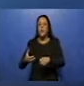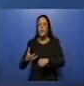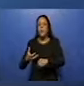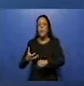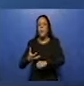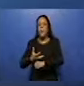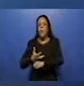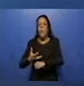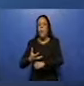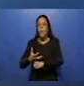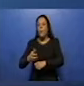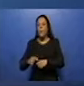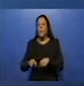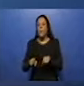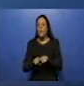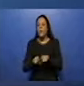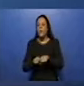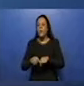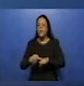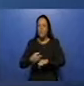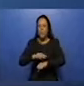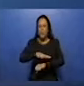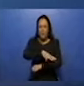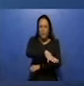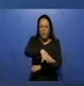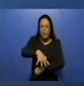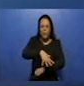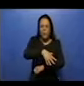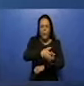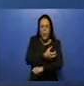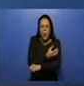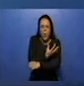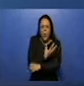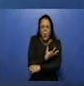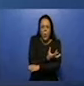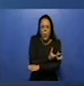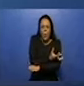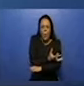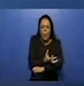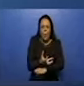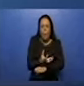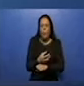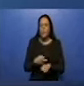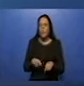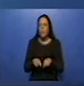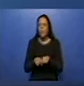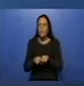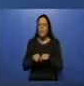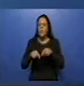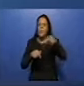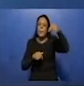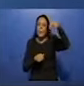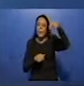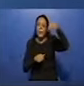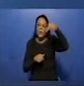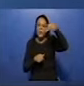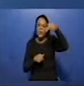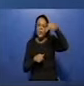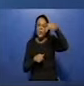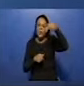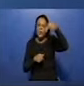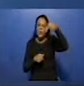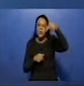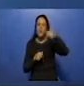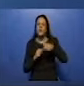que é a maior subregião do nordeste, na cor amarela. E o meio norte, que pega parte do estado do Piauí